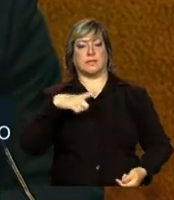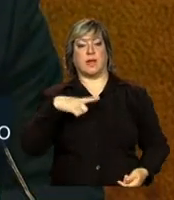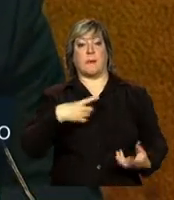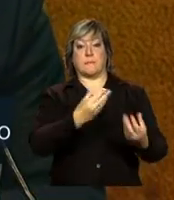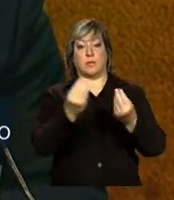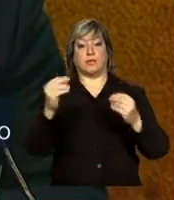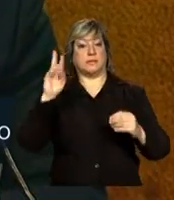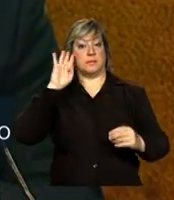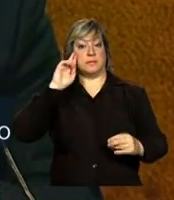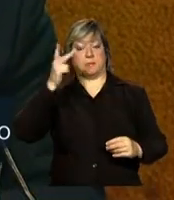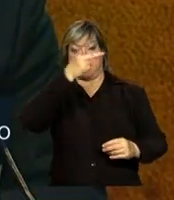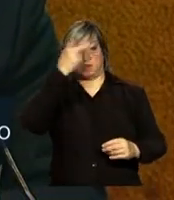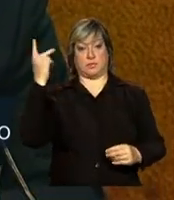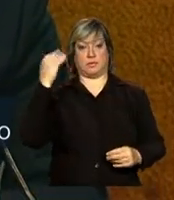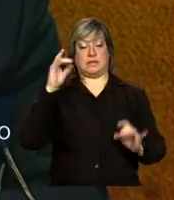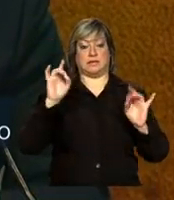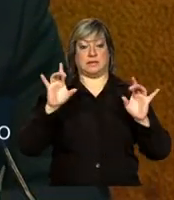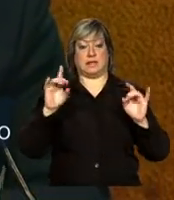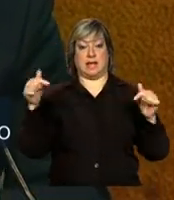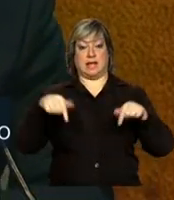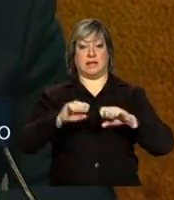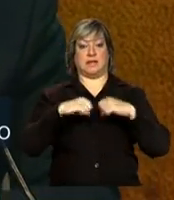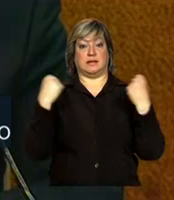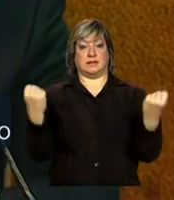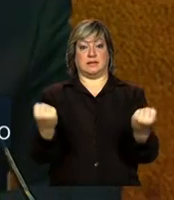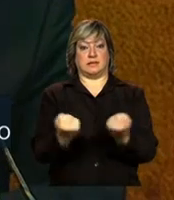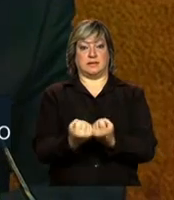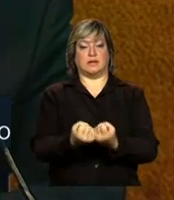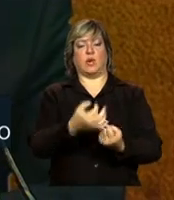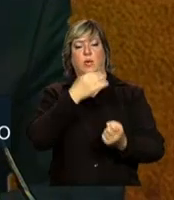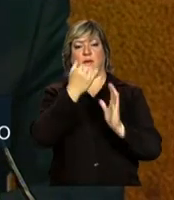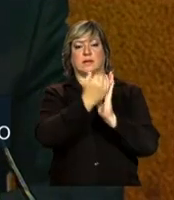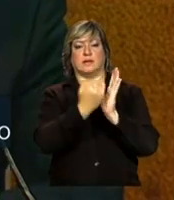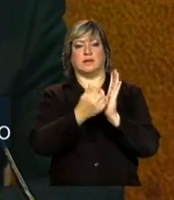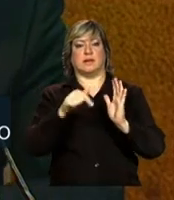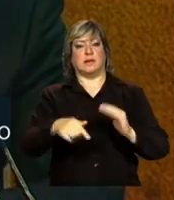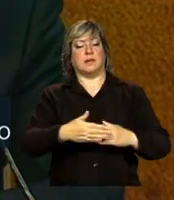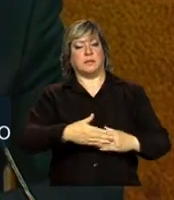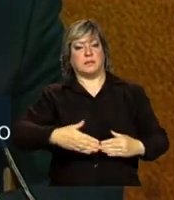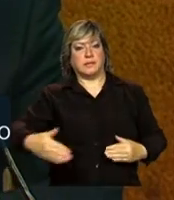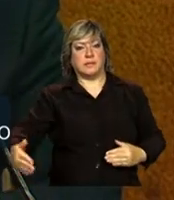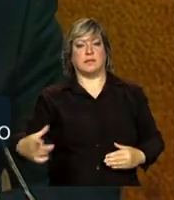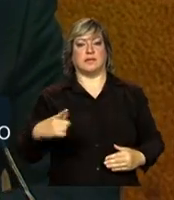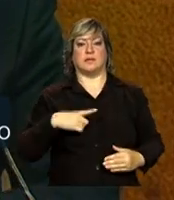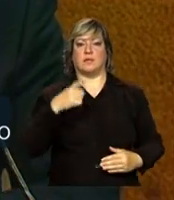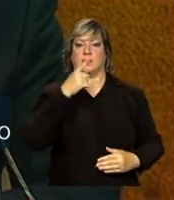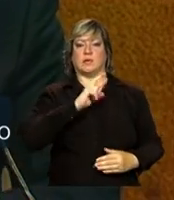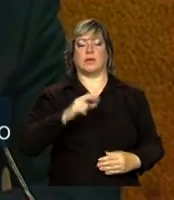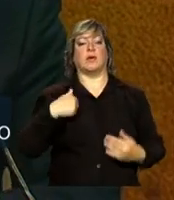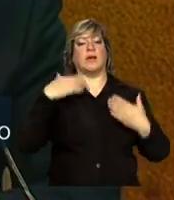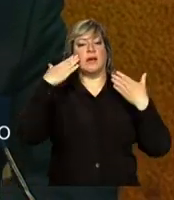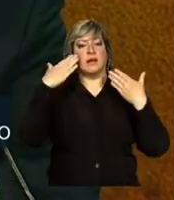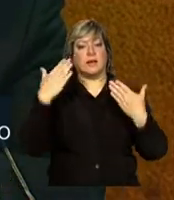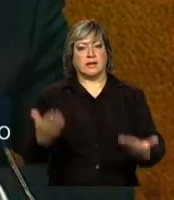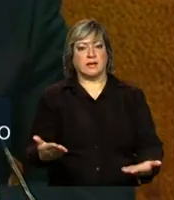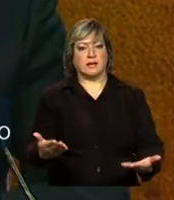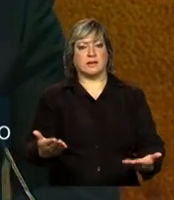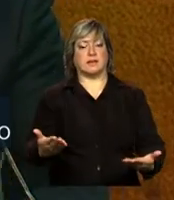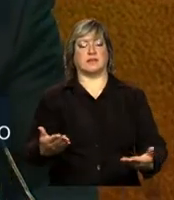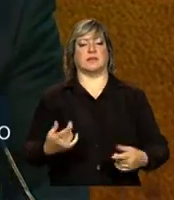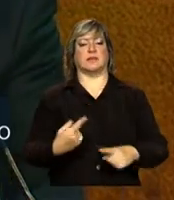seminario vamos aar esta agenda que pron Daros agrade inv nombre